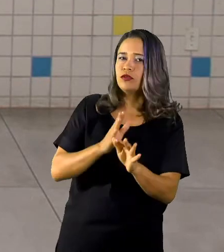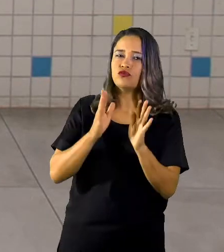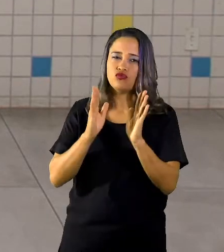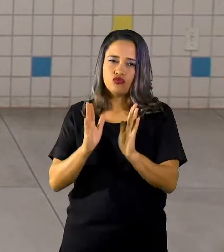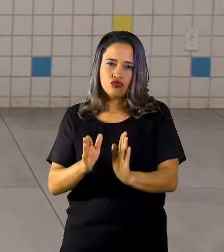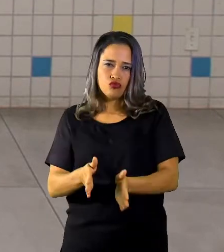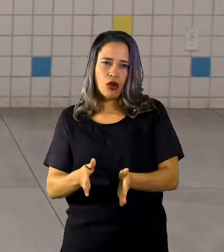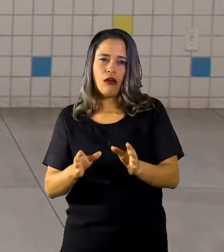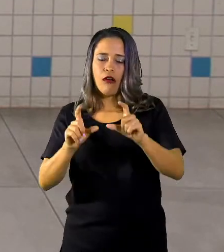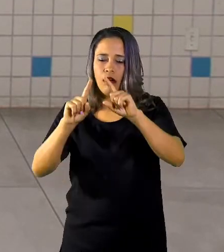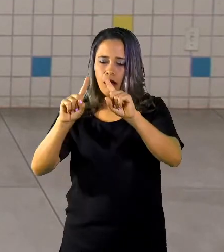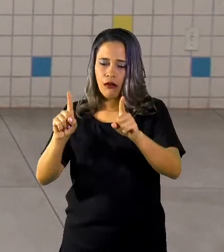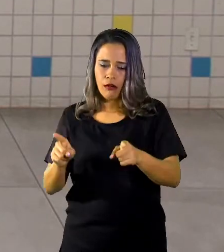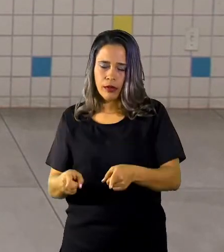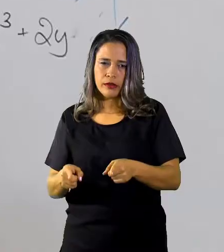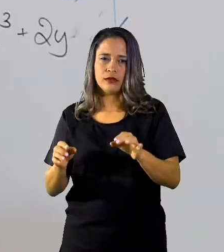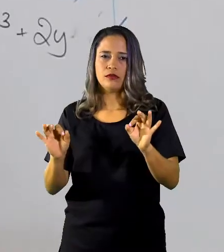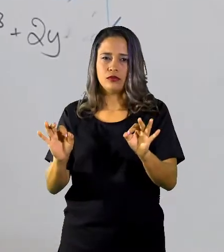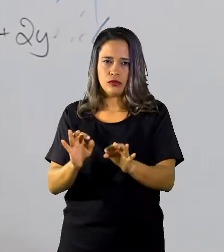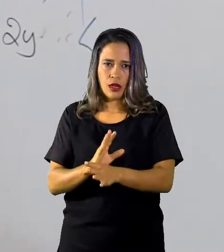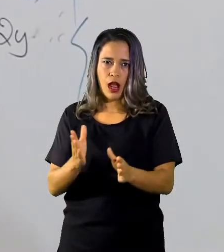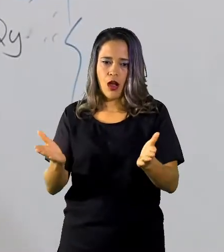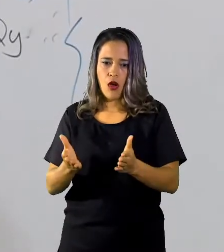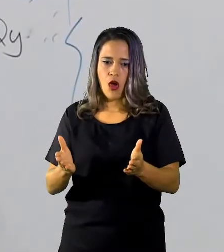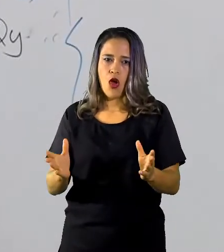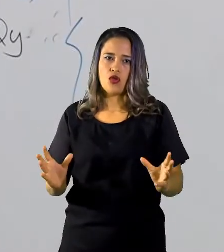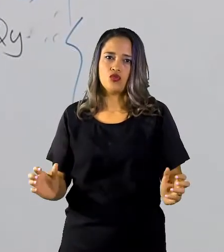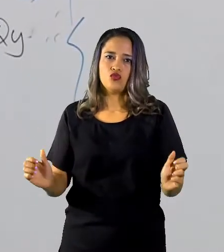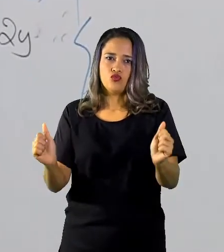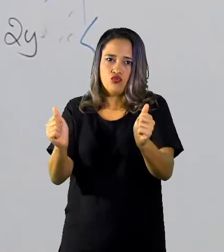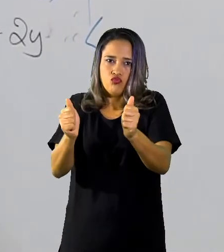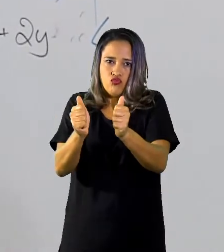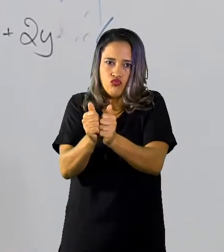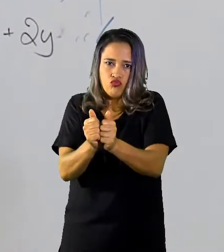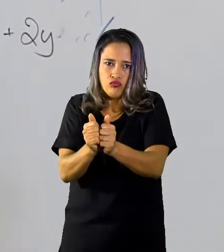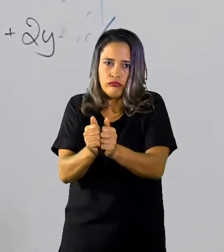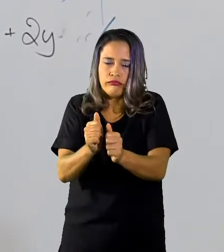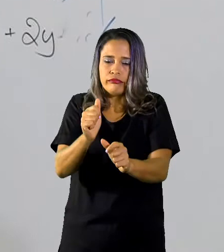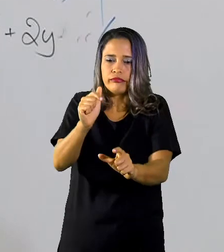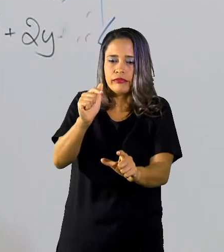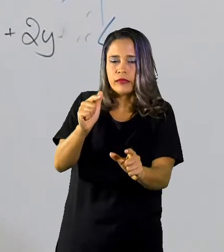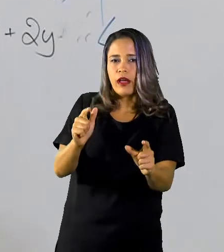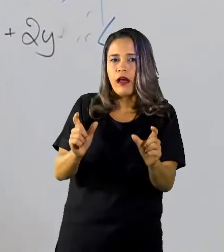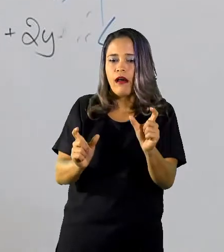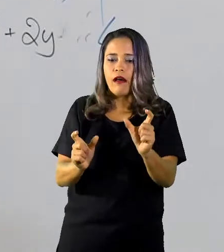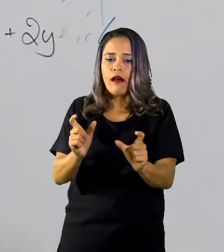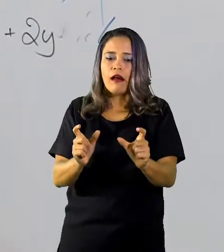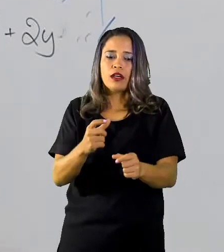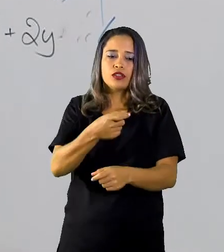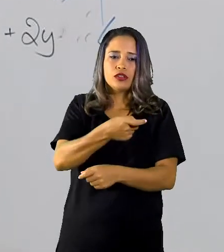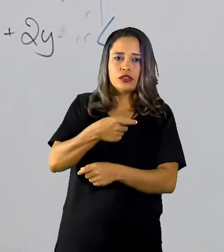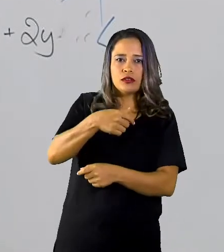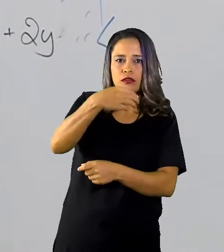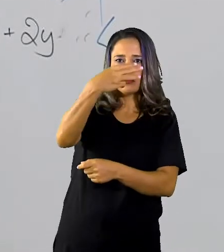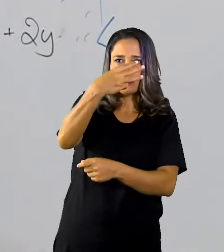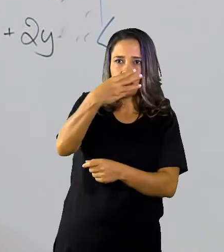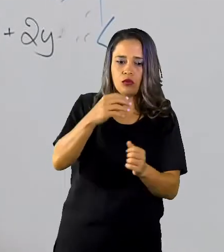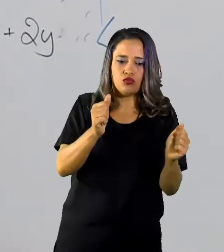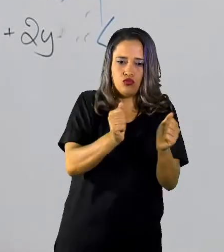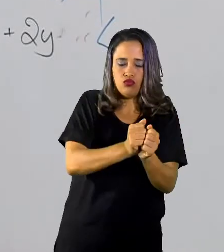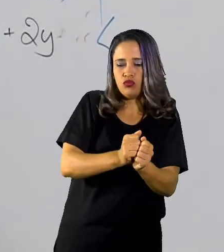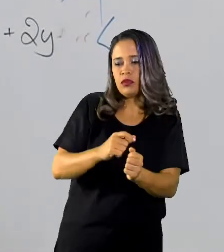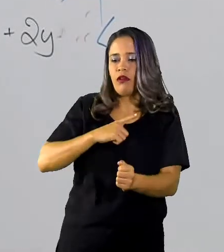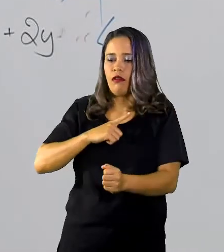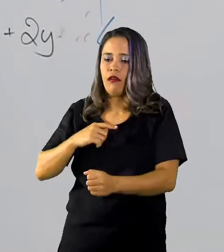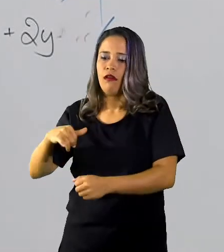dos parênteses, a gente vai juntar agora os termos semelhantes. Quem tem x ao cubo com quem tem x ao cubo, quem tem